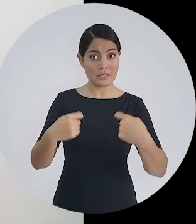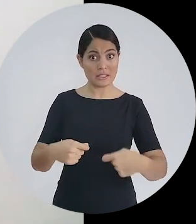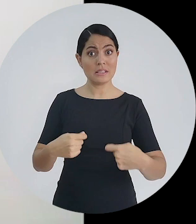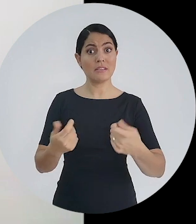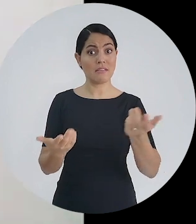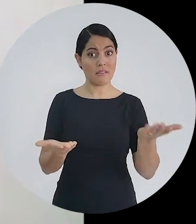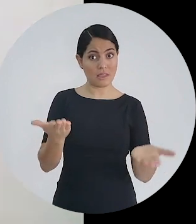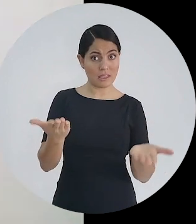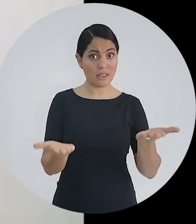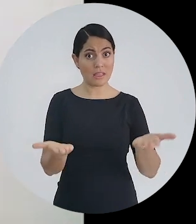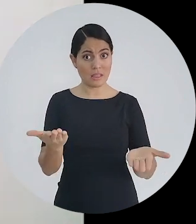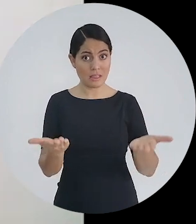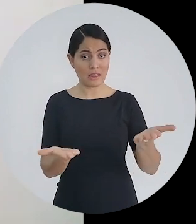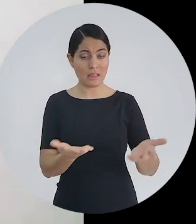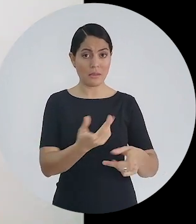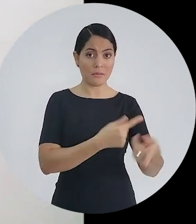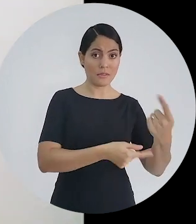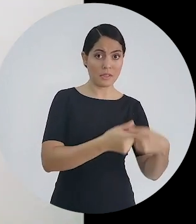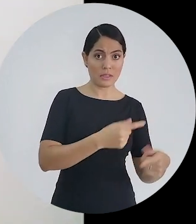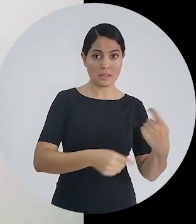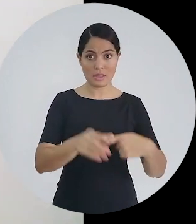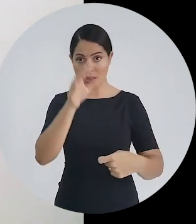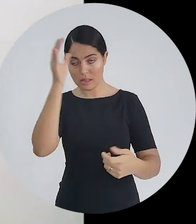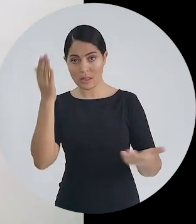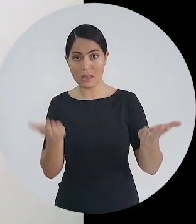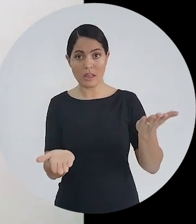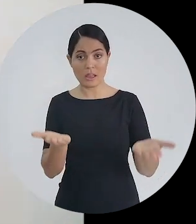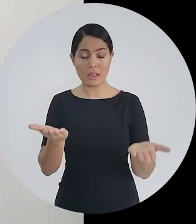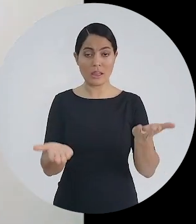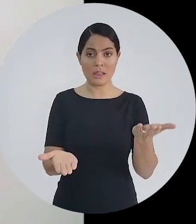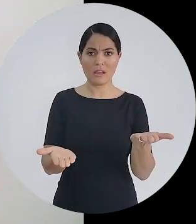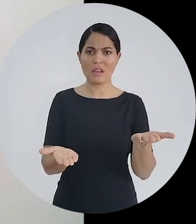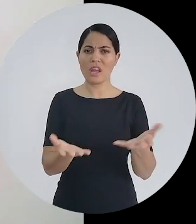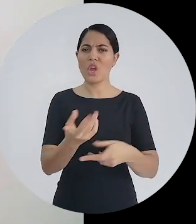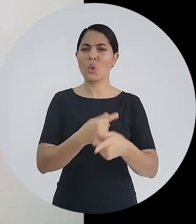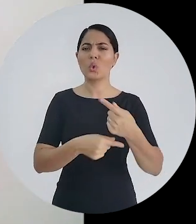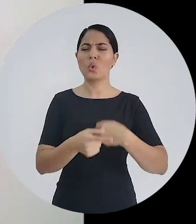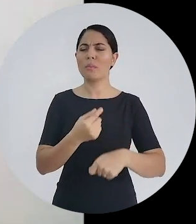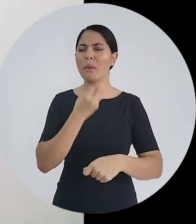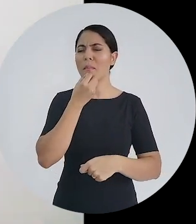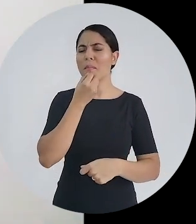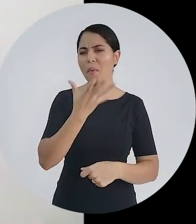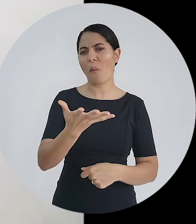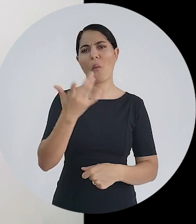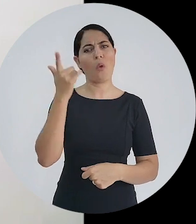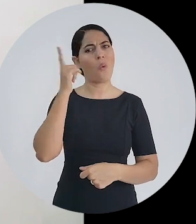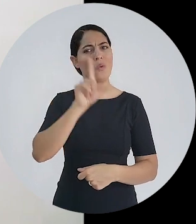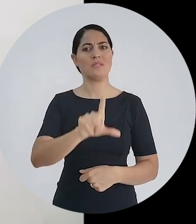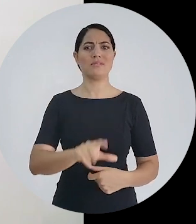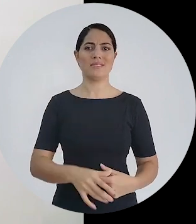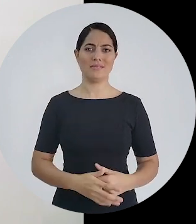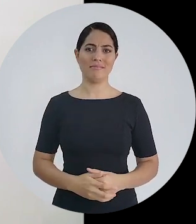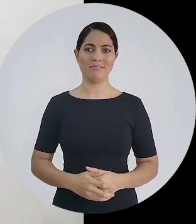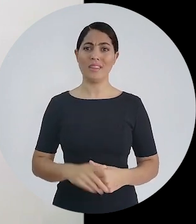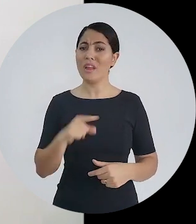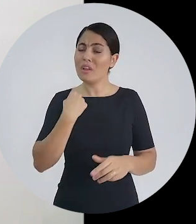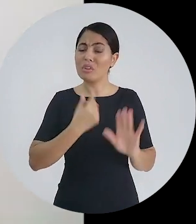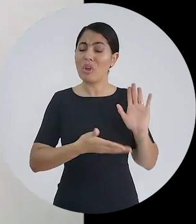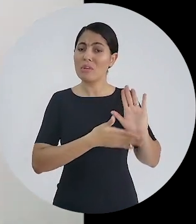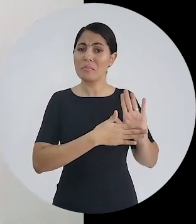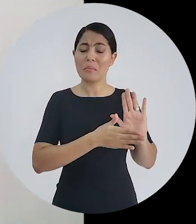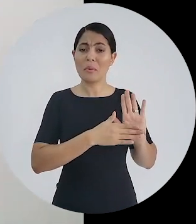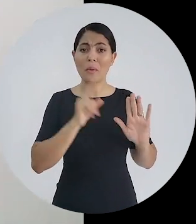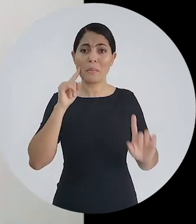e mantenha o equilíbrio do mercado para que tenhamos uma boa economia. Este é o nosso propósito. E não